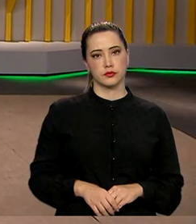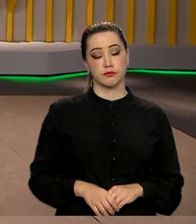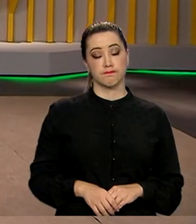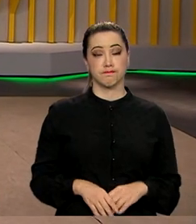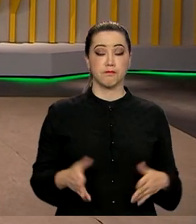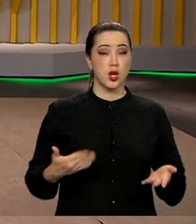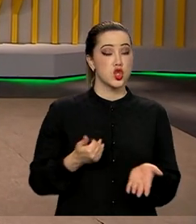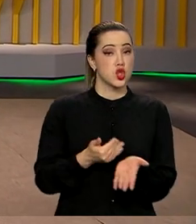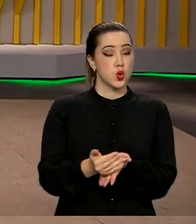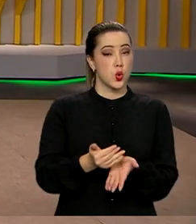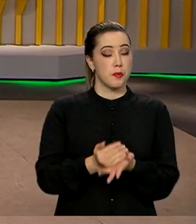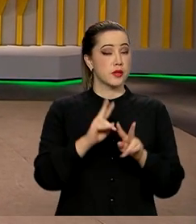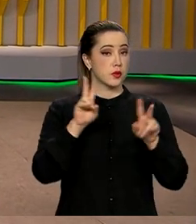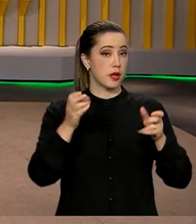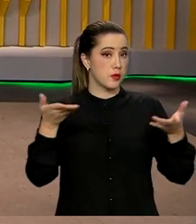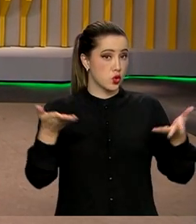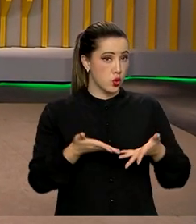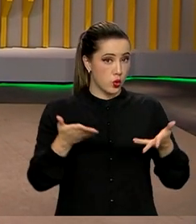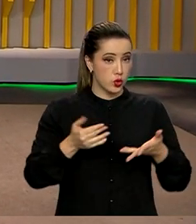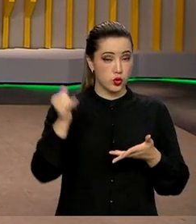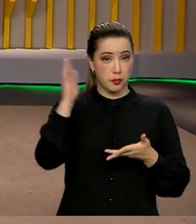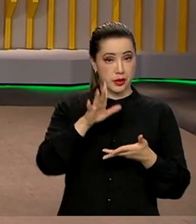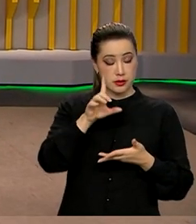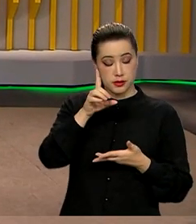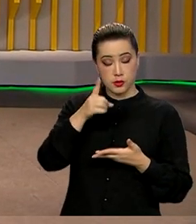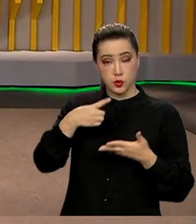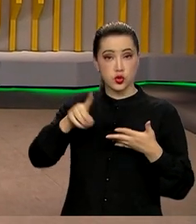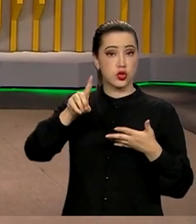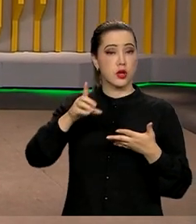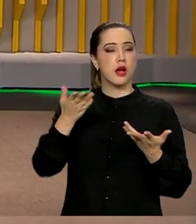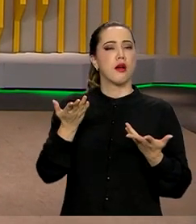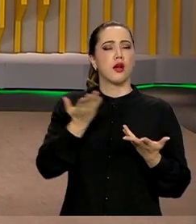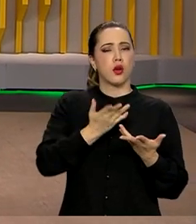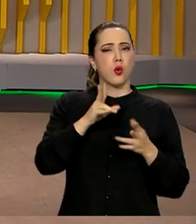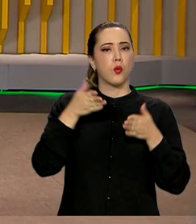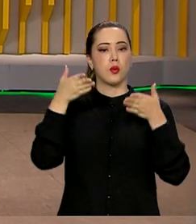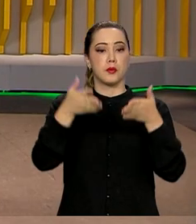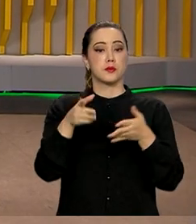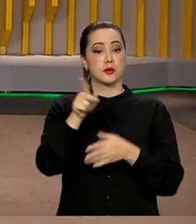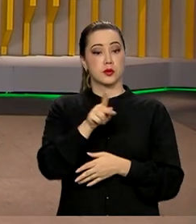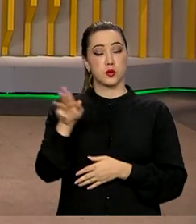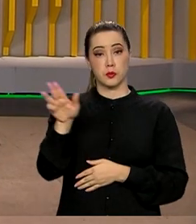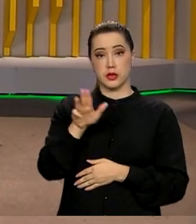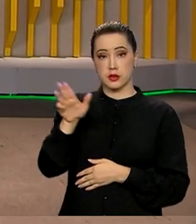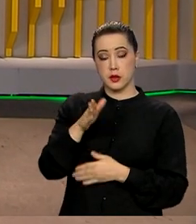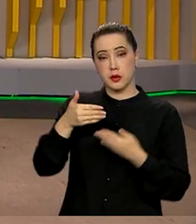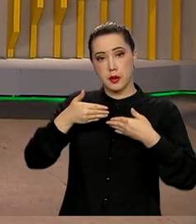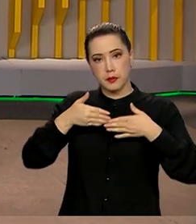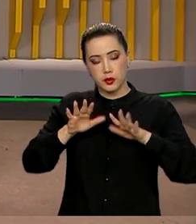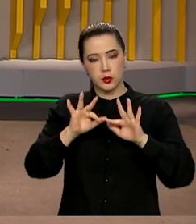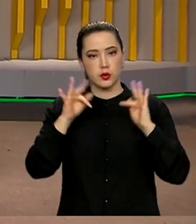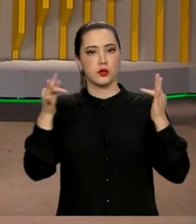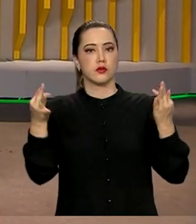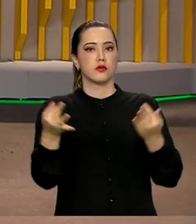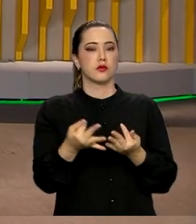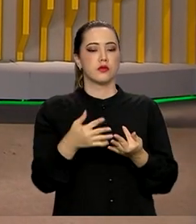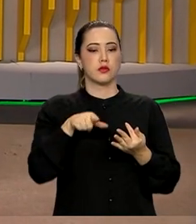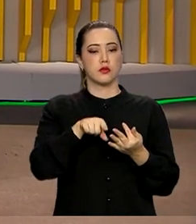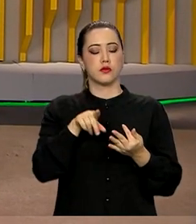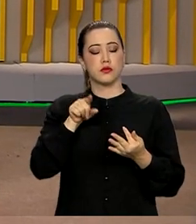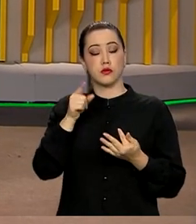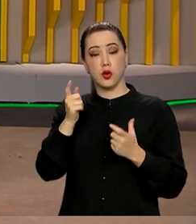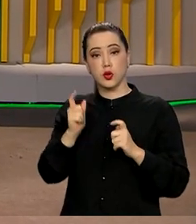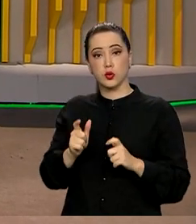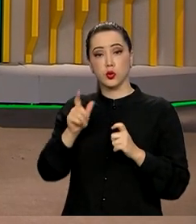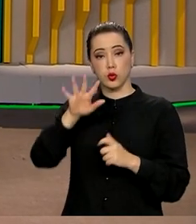E a gente começa esta edição do Brasil em Dia com a participação do presidente Lula na abertura do Fórum Empresarial do BRICS em